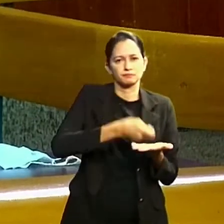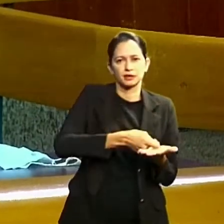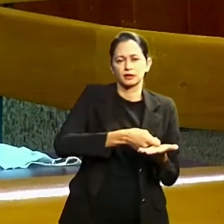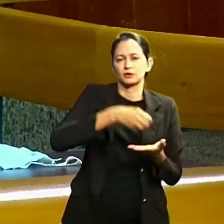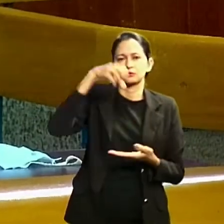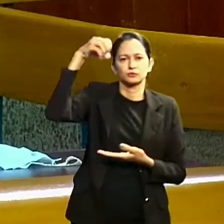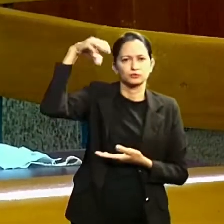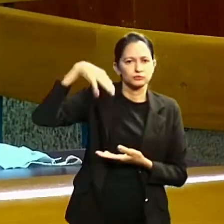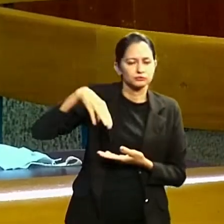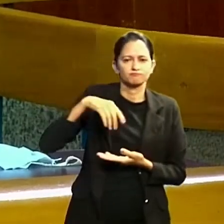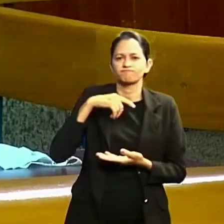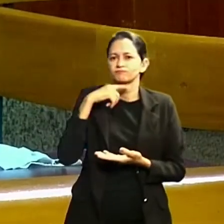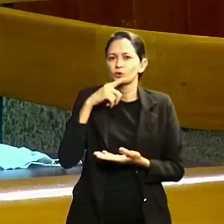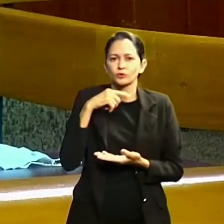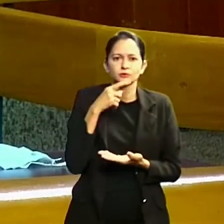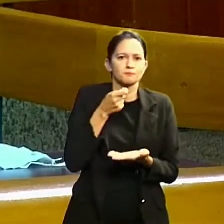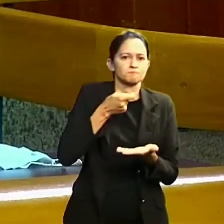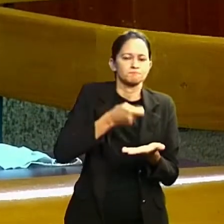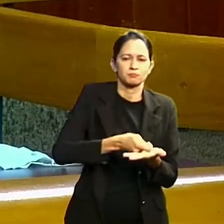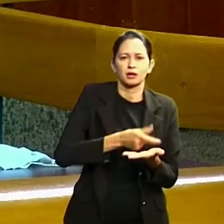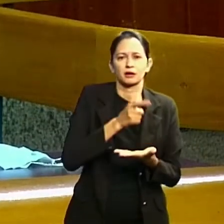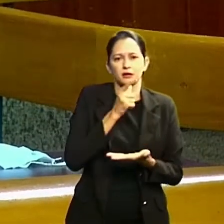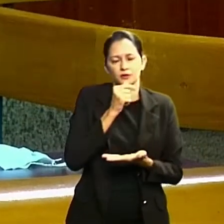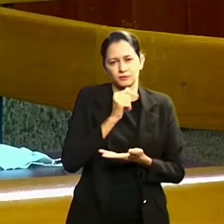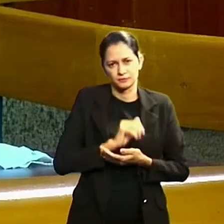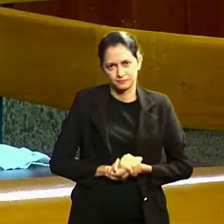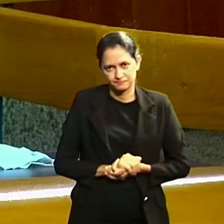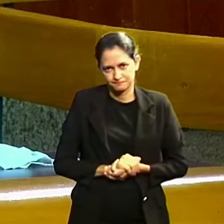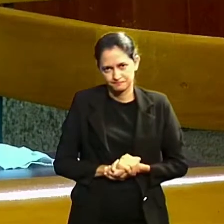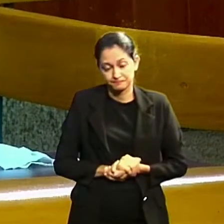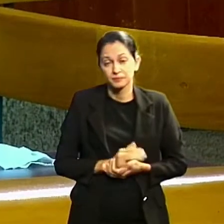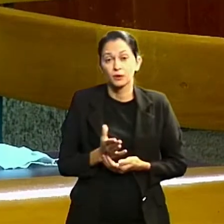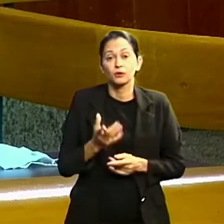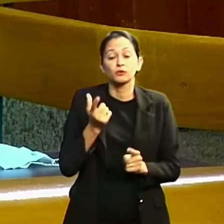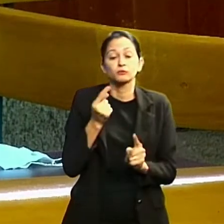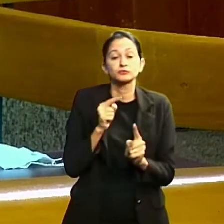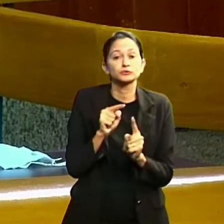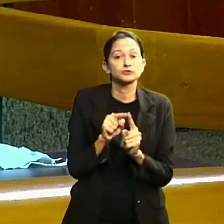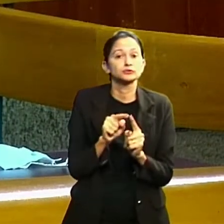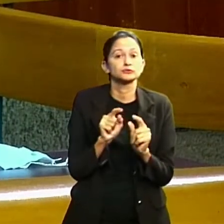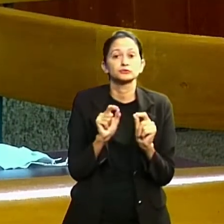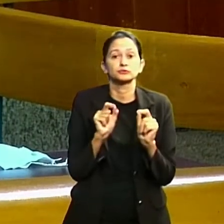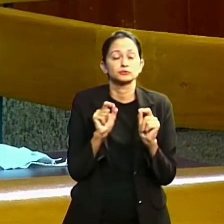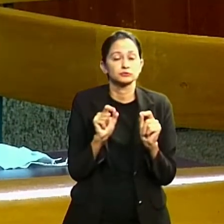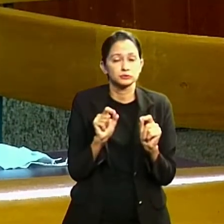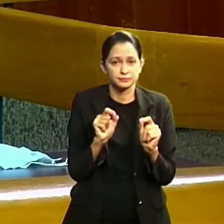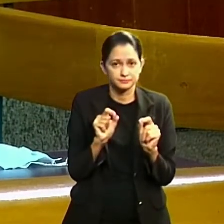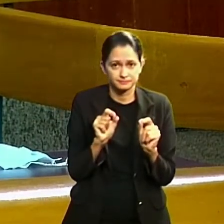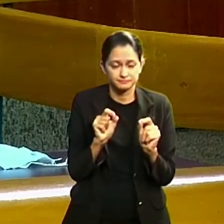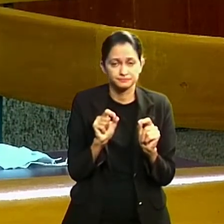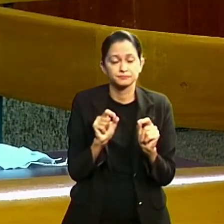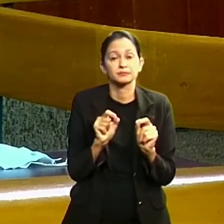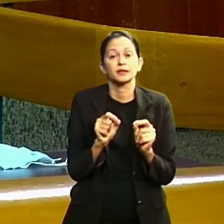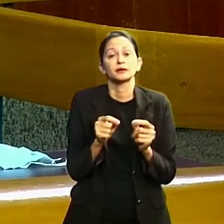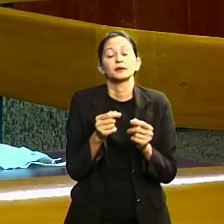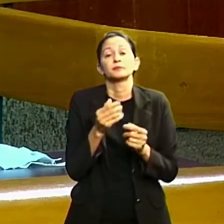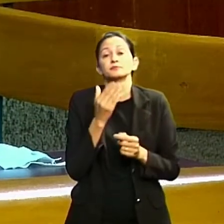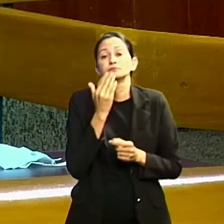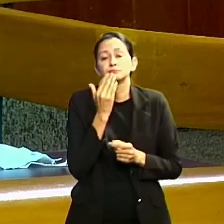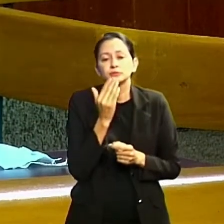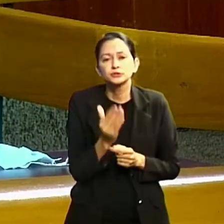de pagar a água. O nosso objetivo foi pedir que